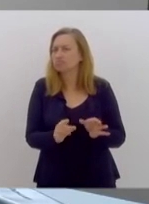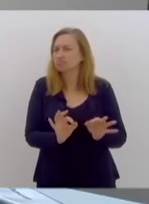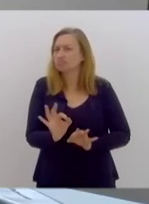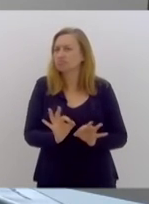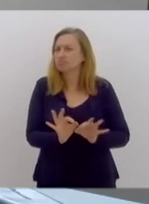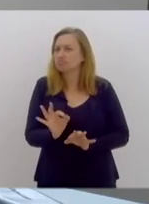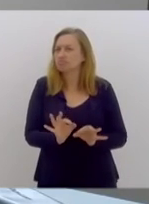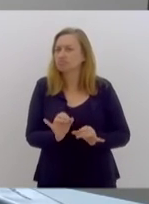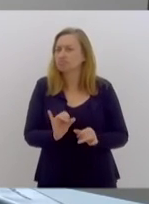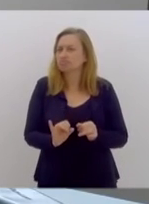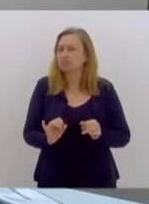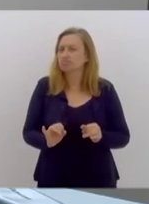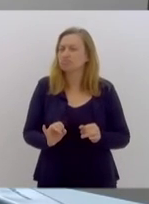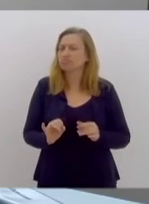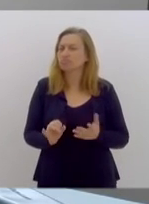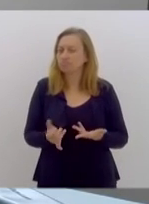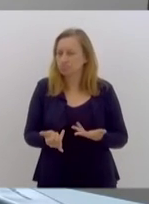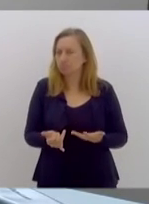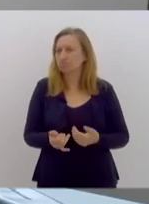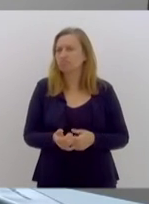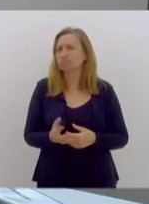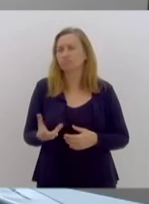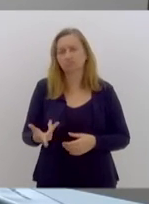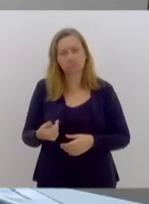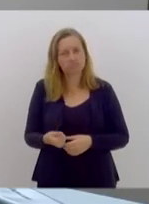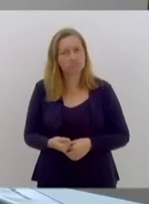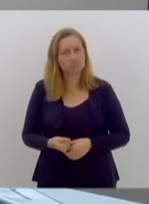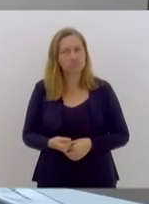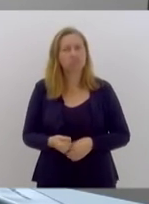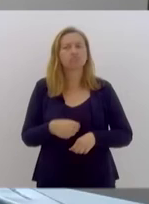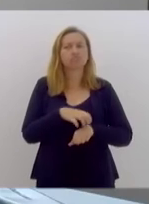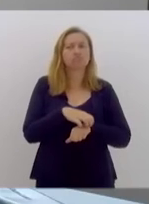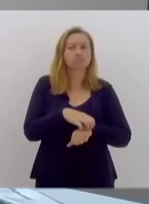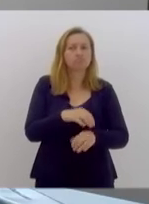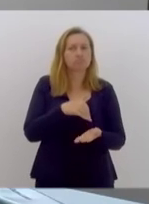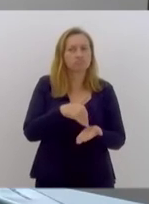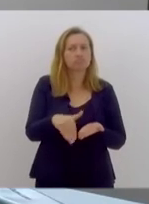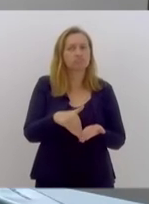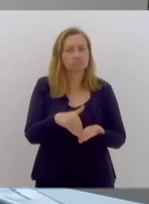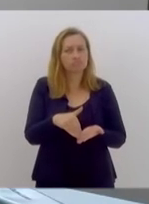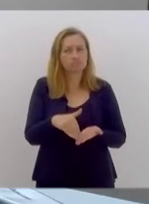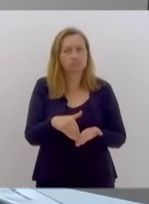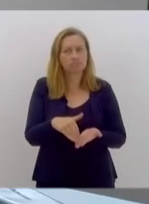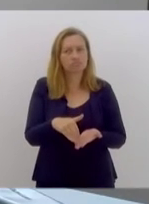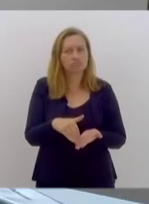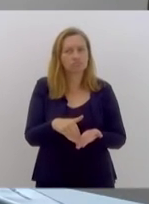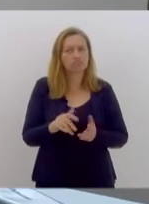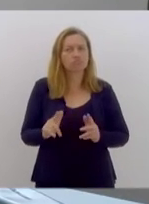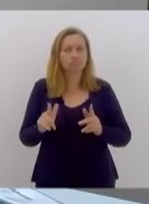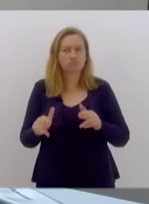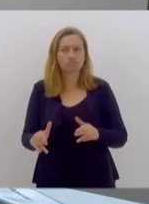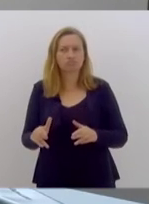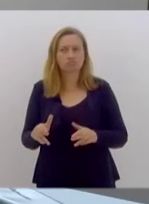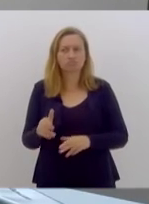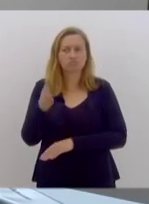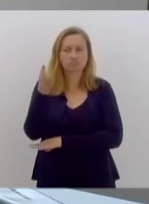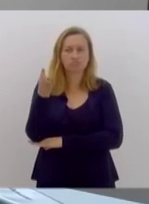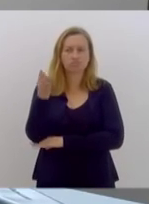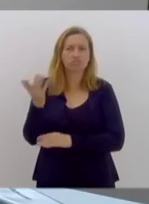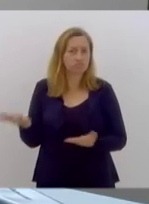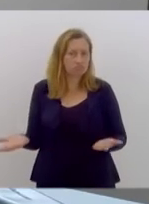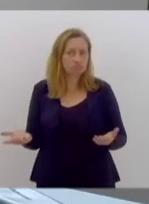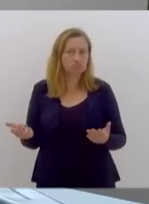Rejane o serviço de regulação de fiscalização Secretaria de Transporte uma secretaria semelhante aos motéis de alta rotatividade